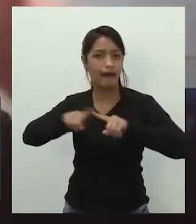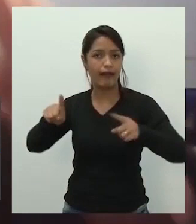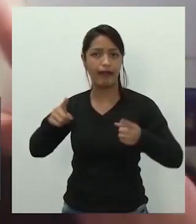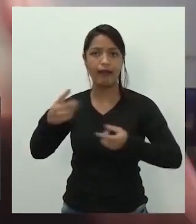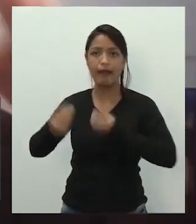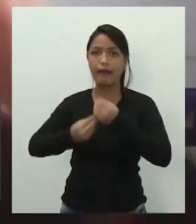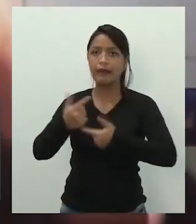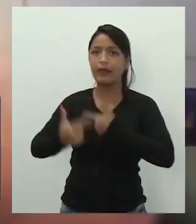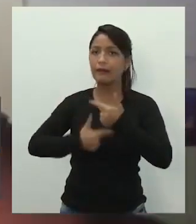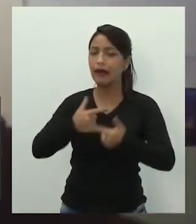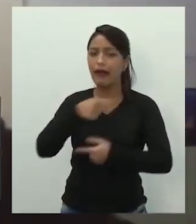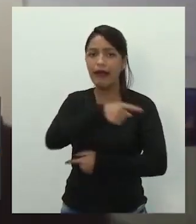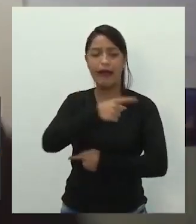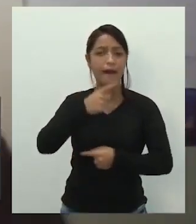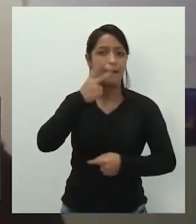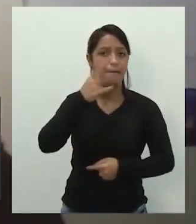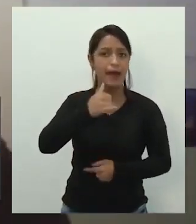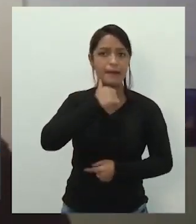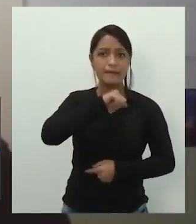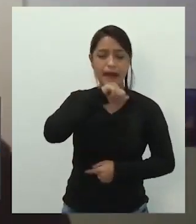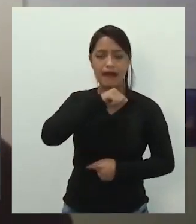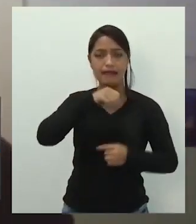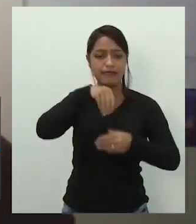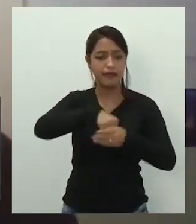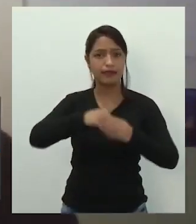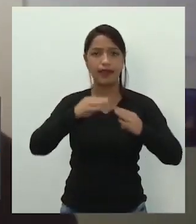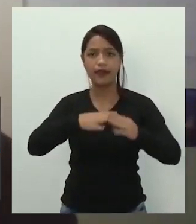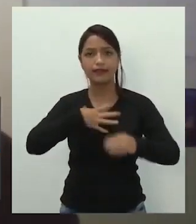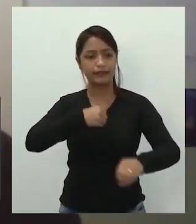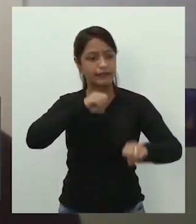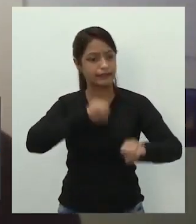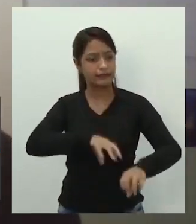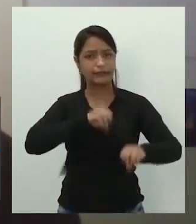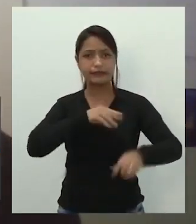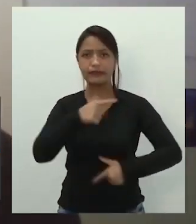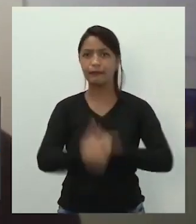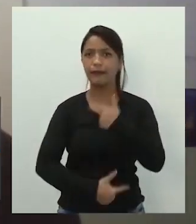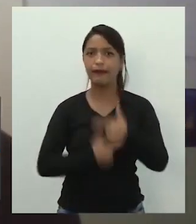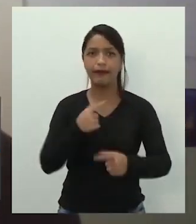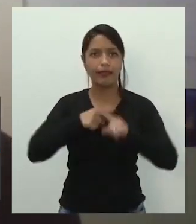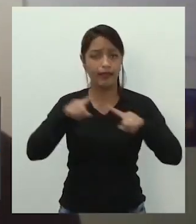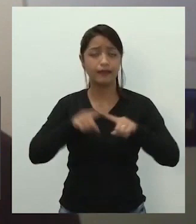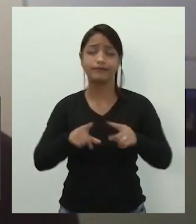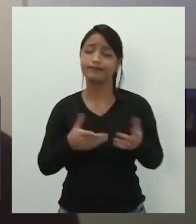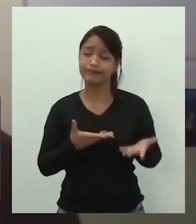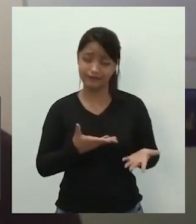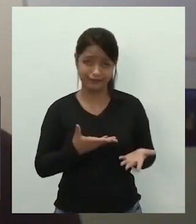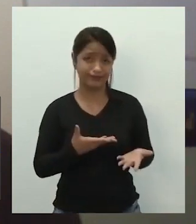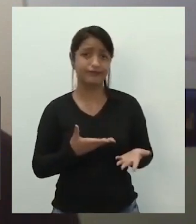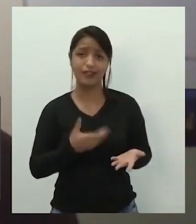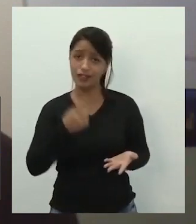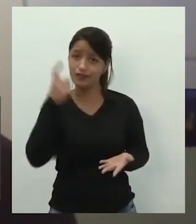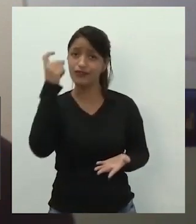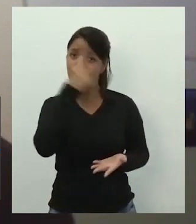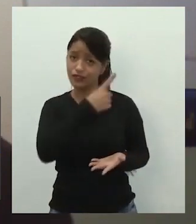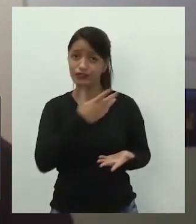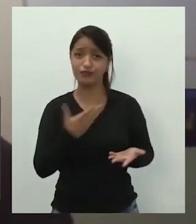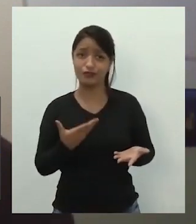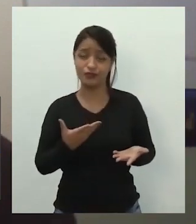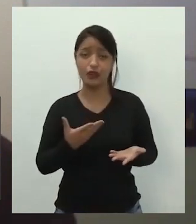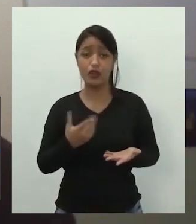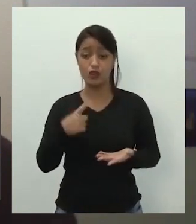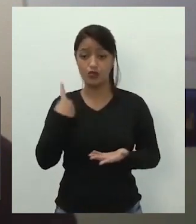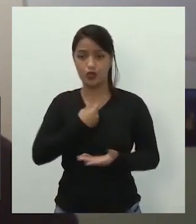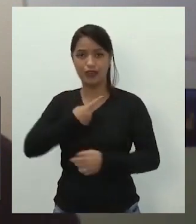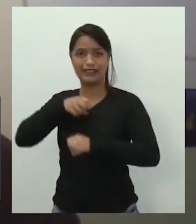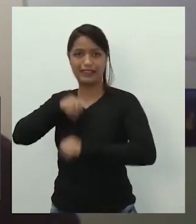de que está tendo um trabalho enorme para ensinar os filhos em casa. É o nosso trabalho, viu, gente? É difícil para a tecnologia substituir a